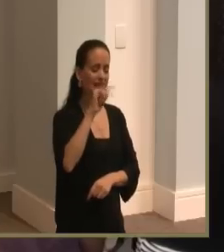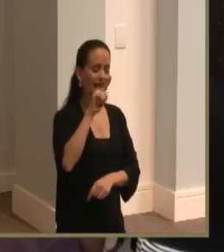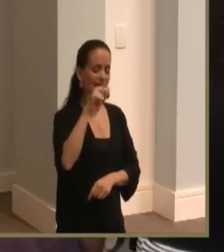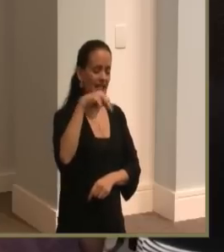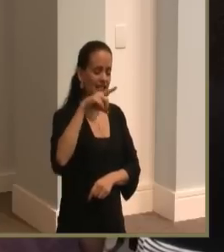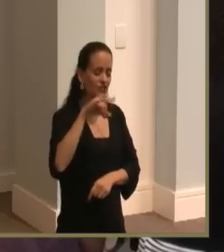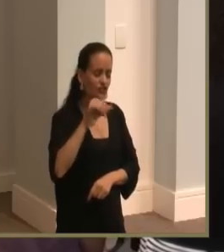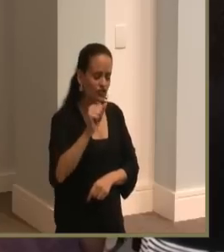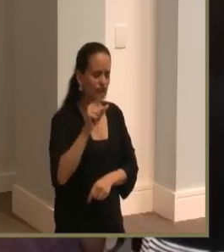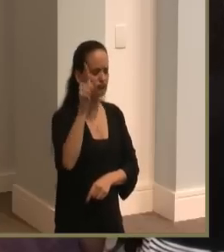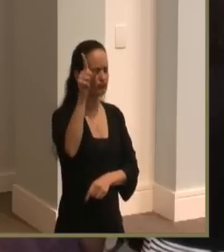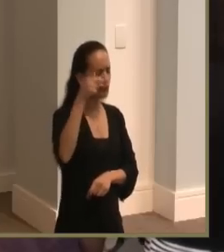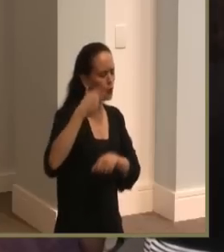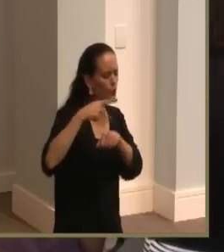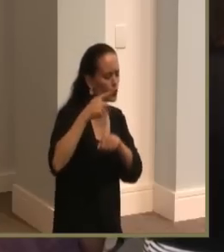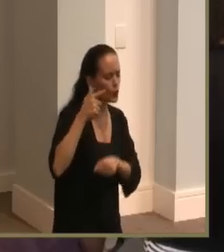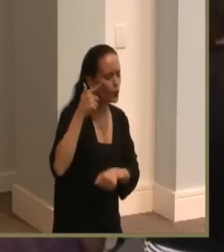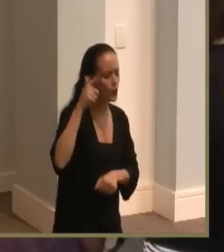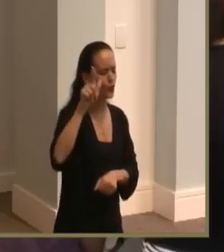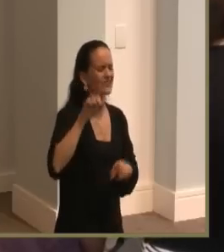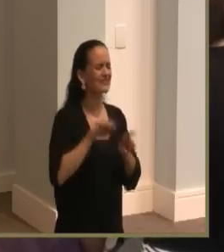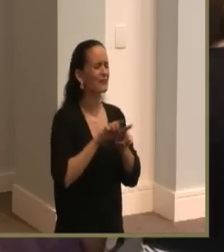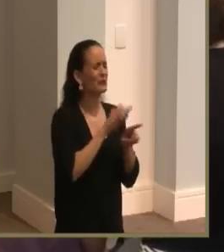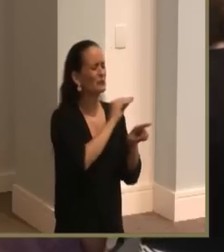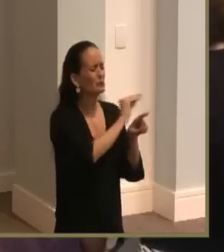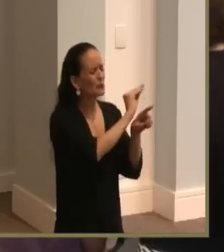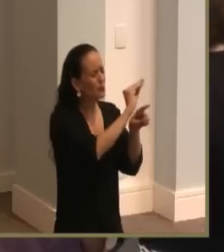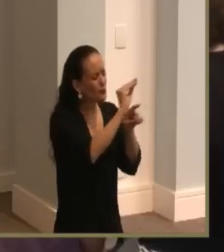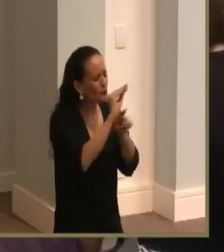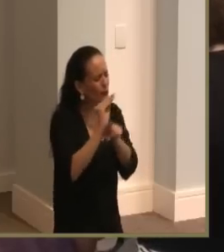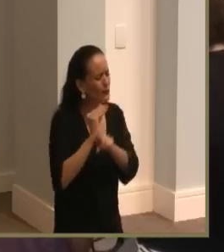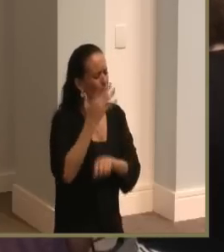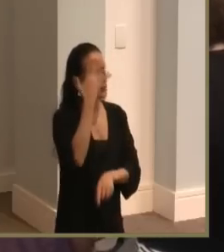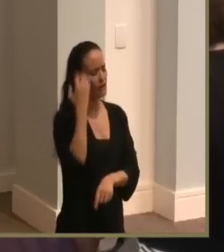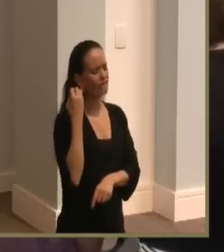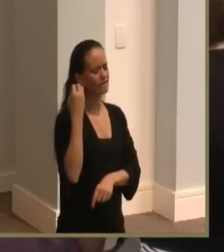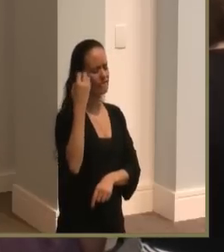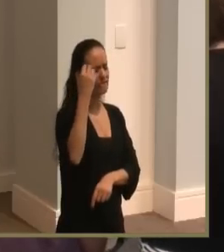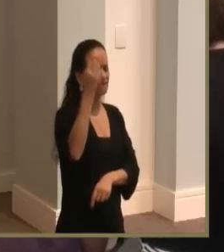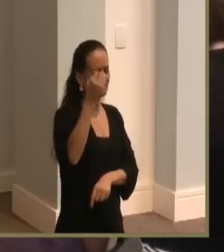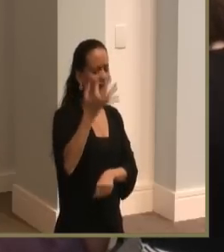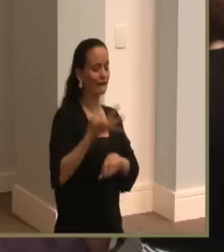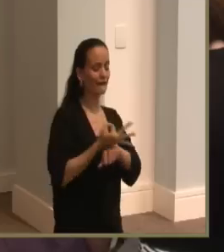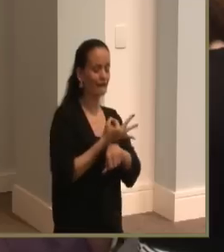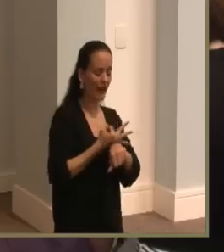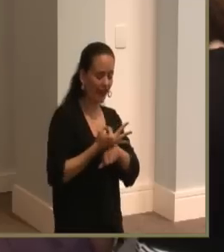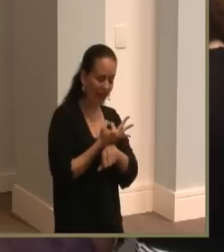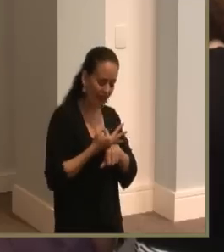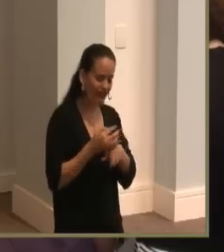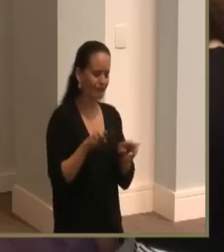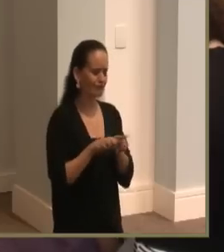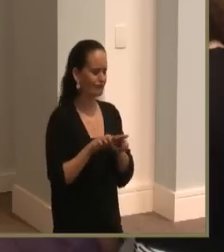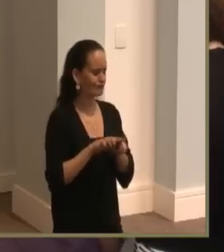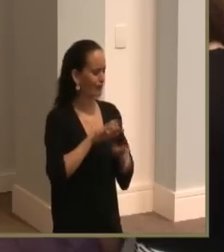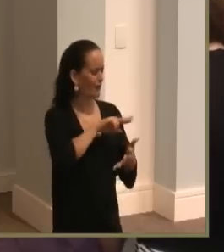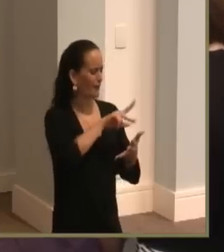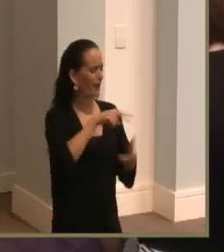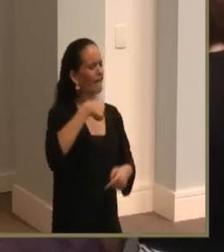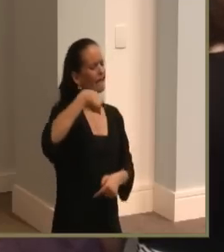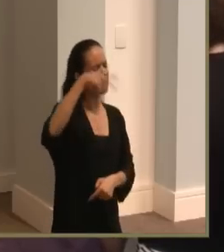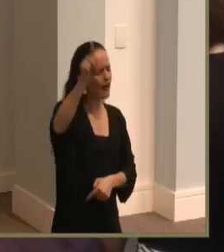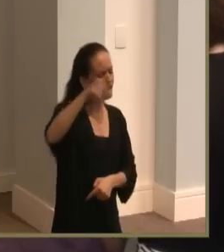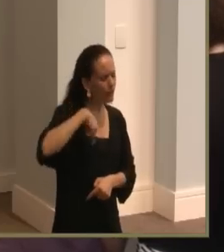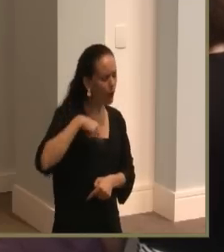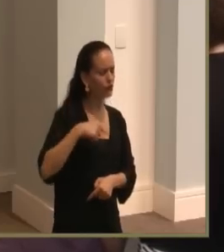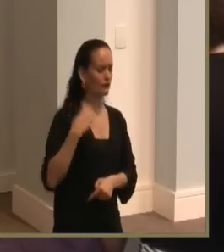lugares, talvez num tempo, ó Deus, de recesso, de férias escolares, Pai, que a tua bênção possa levá-los e trazê-los, em